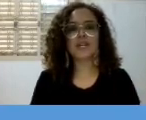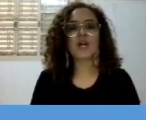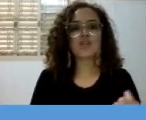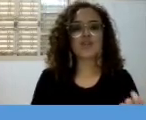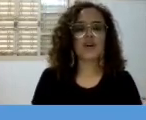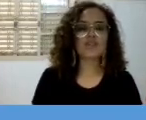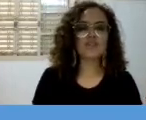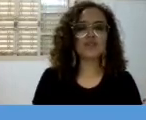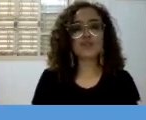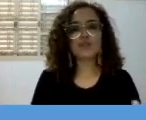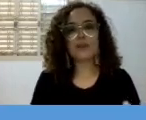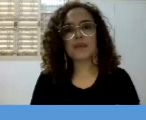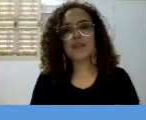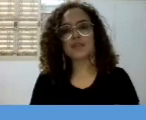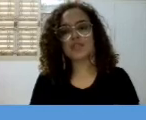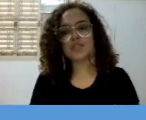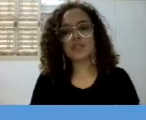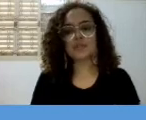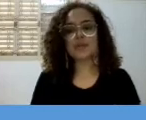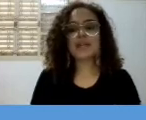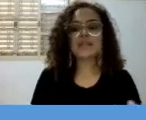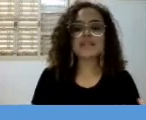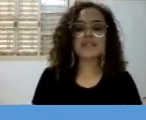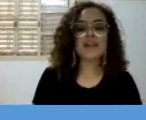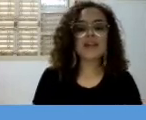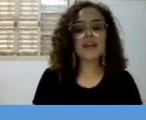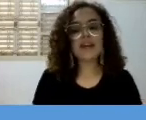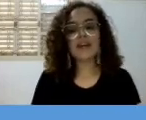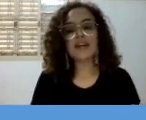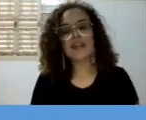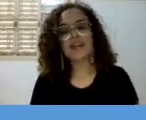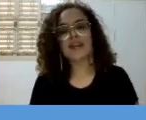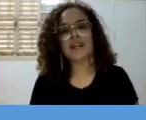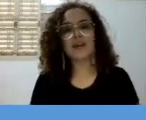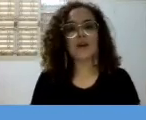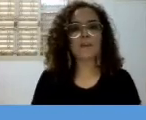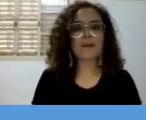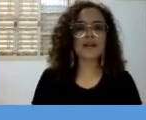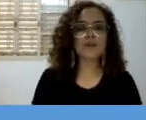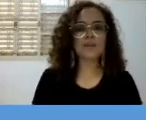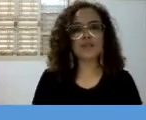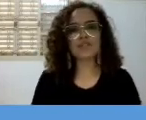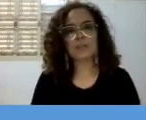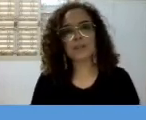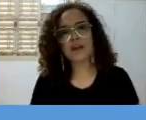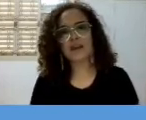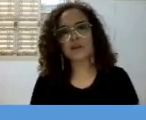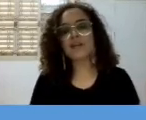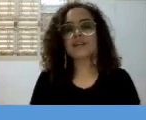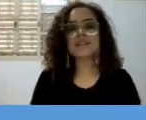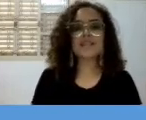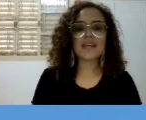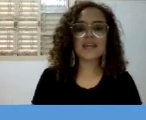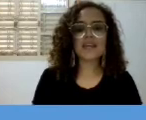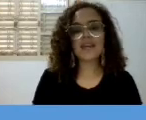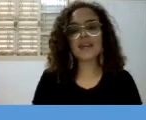cantiga? Chove-Chuva Miudinho, sereia na copa do meu